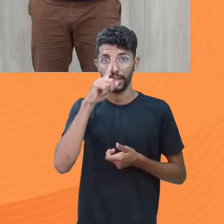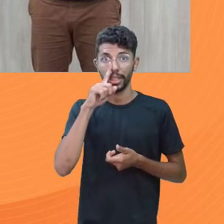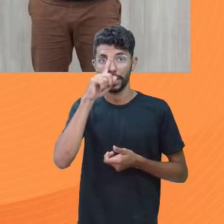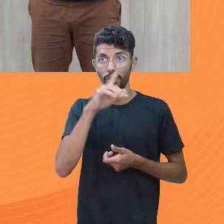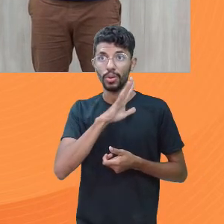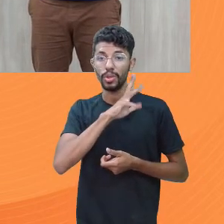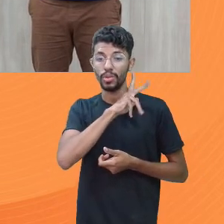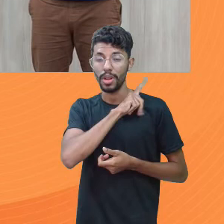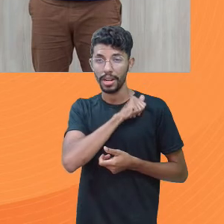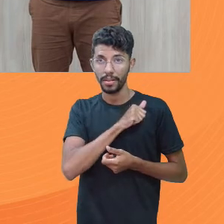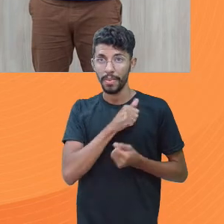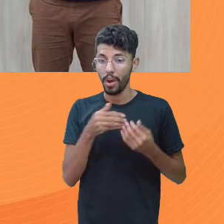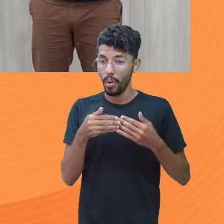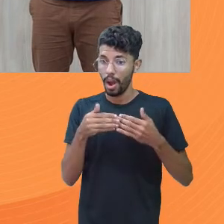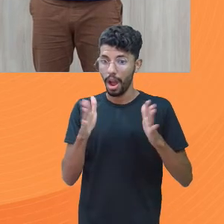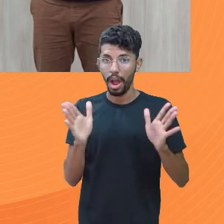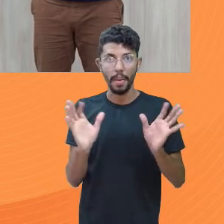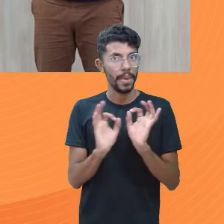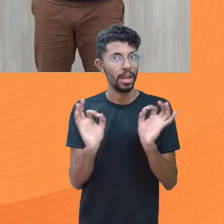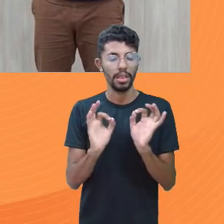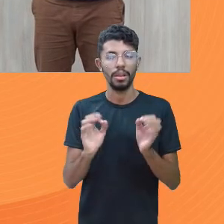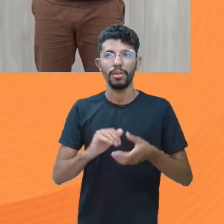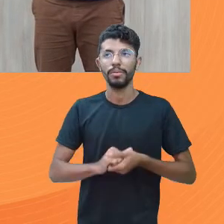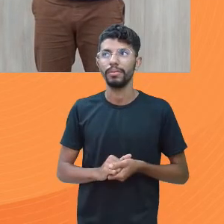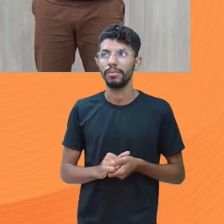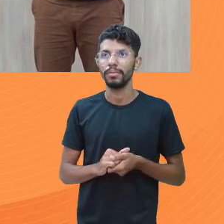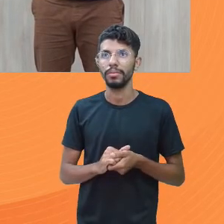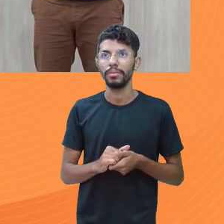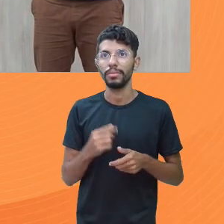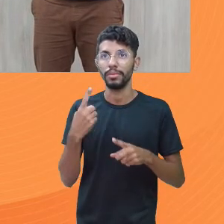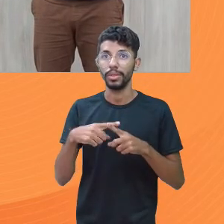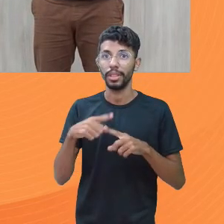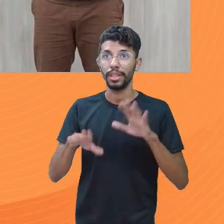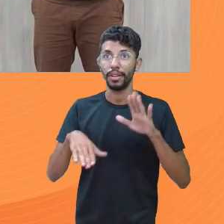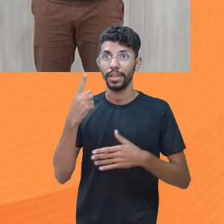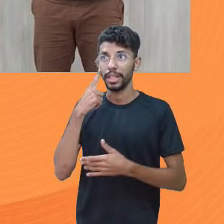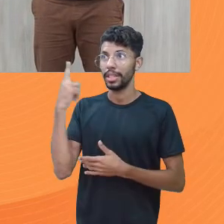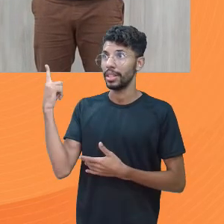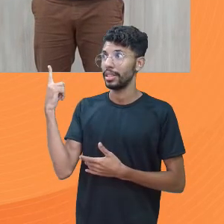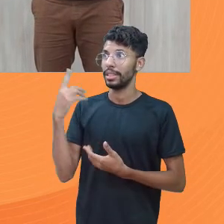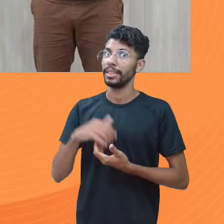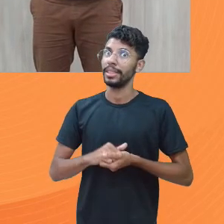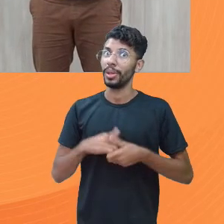not open, não abra, porque senão, ó,